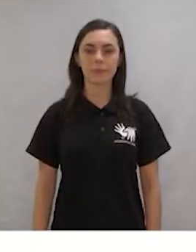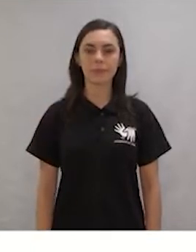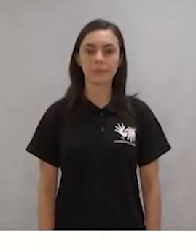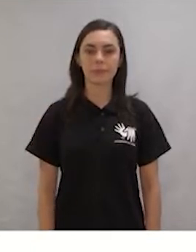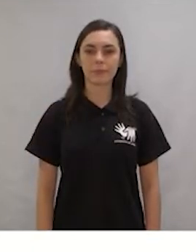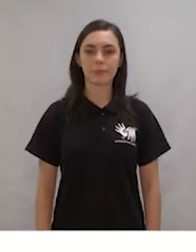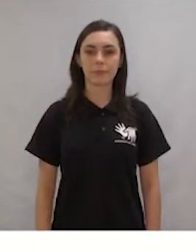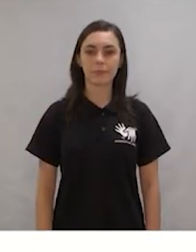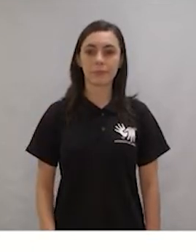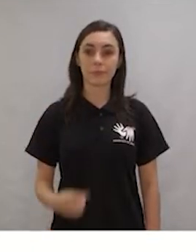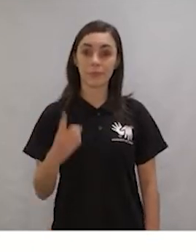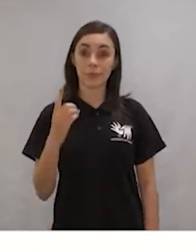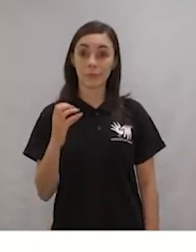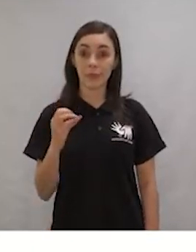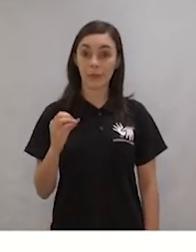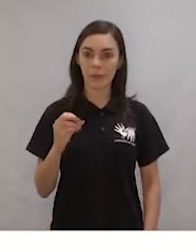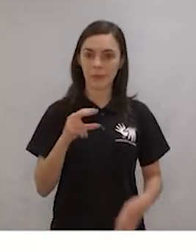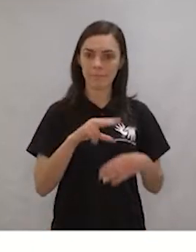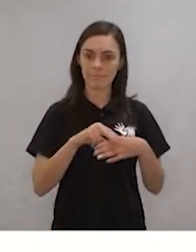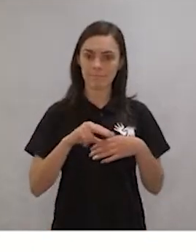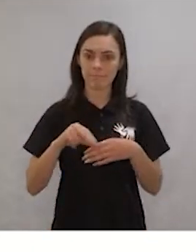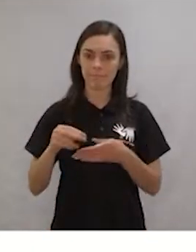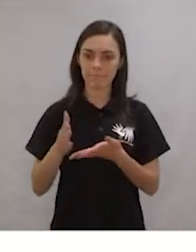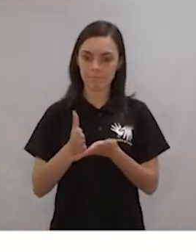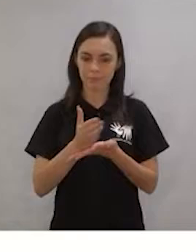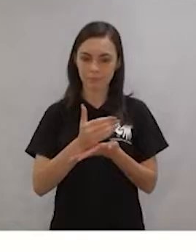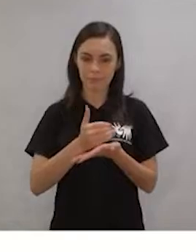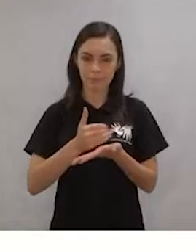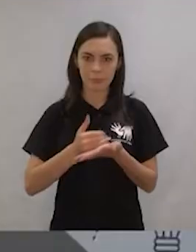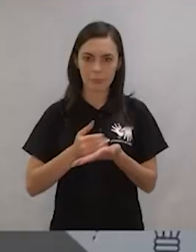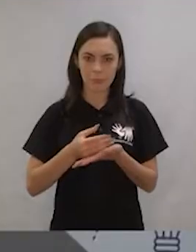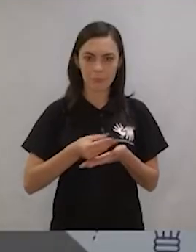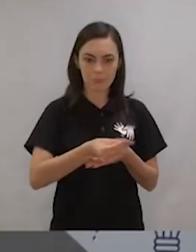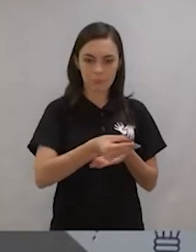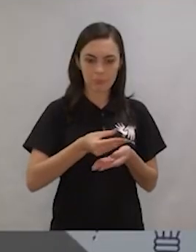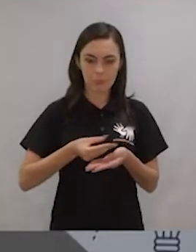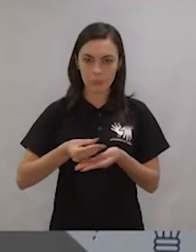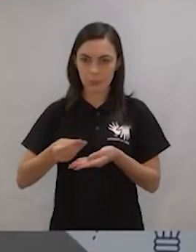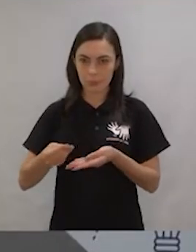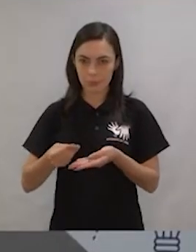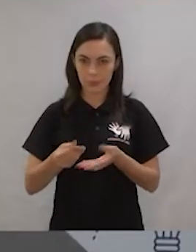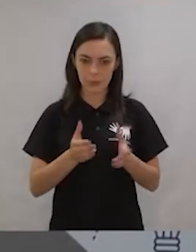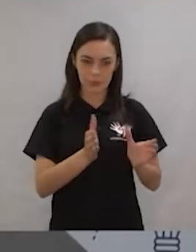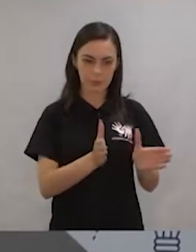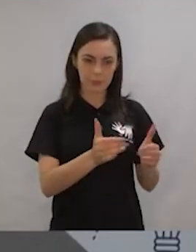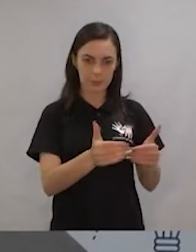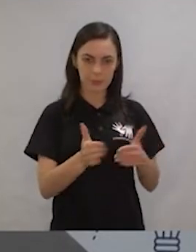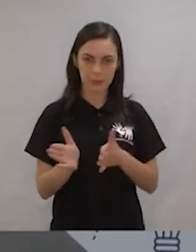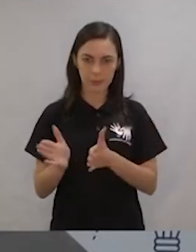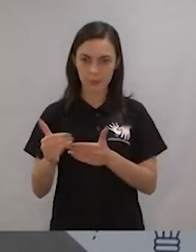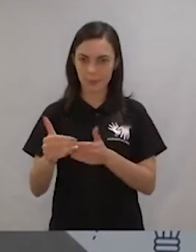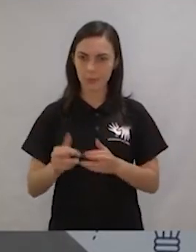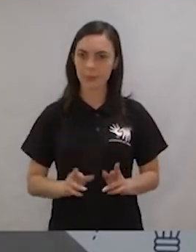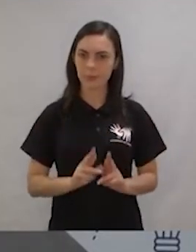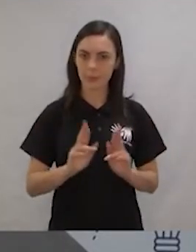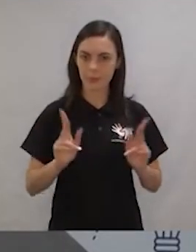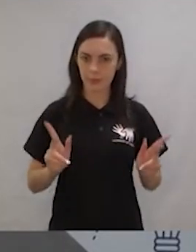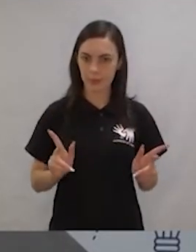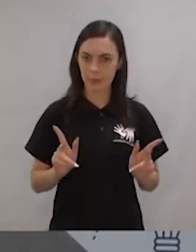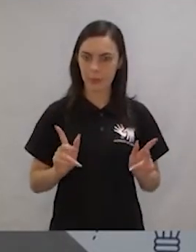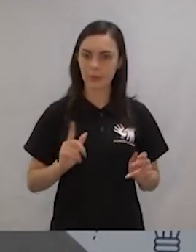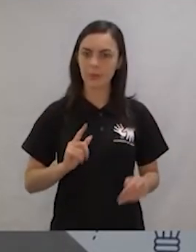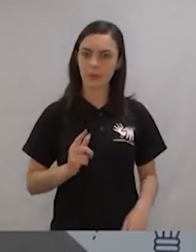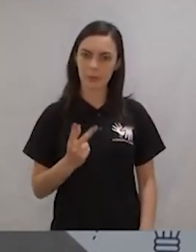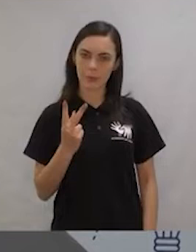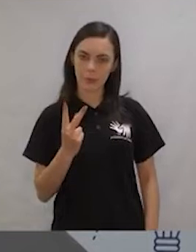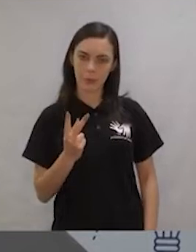1, 2, 3, 4, 5, 6, 7, 8, 9, 10. 10 unidades nós distribuímos, repartimos em potes diferentes, na